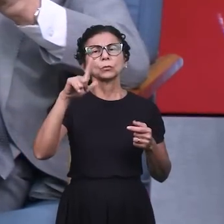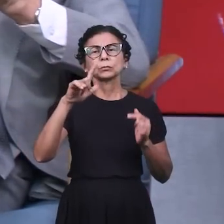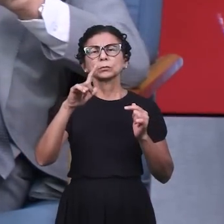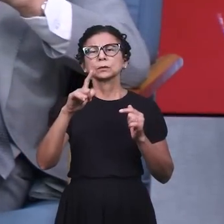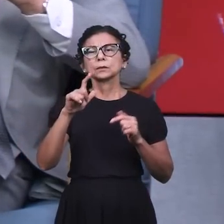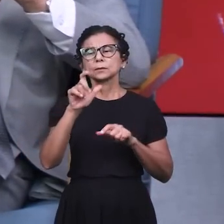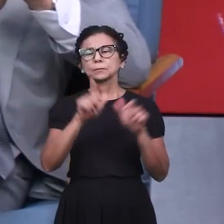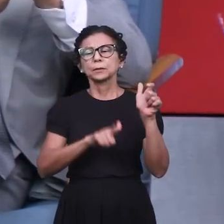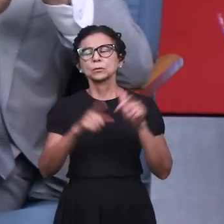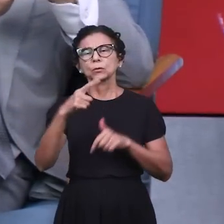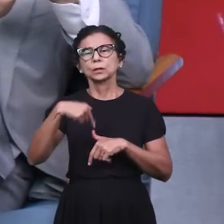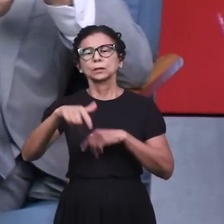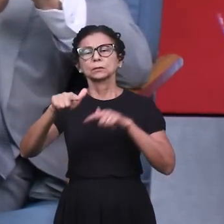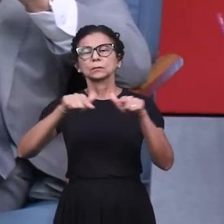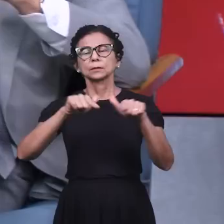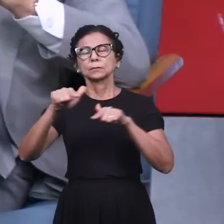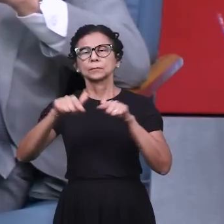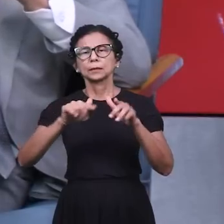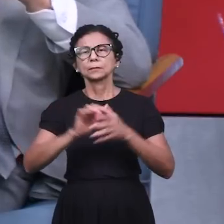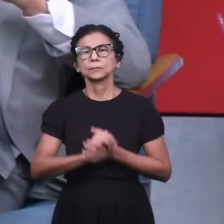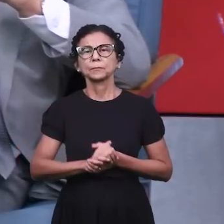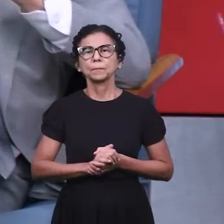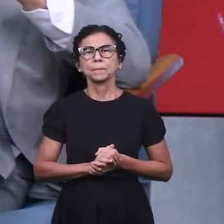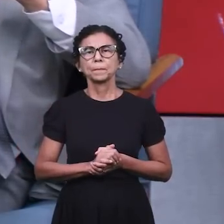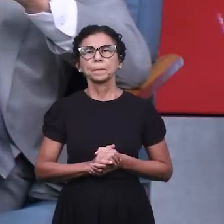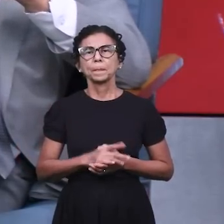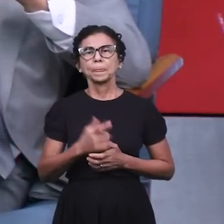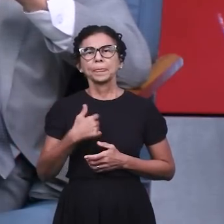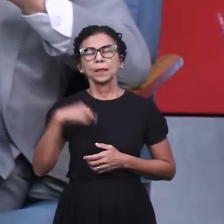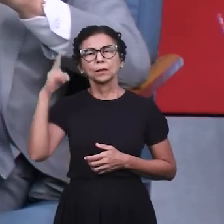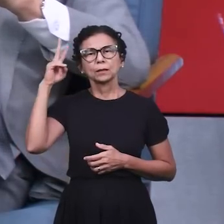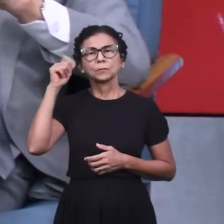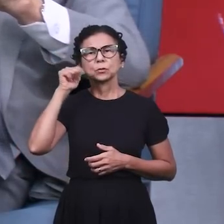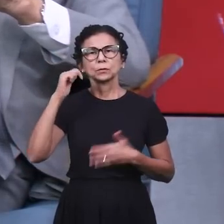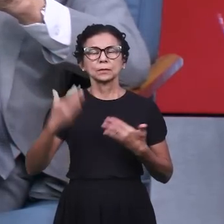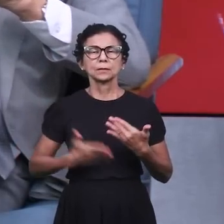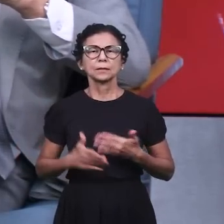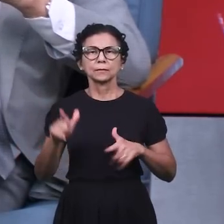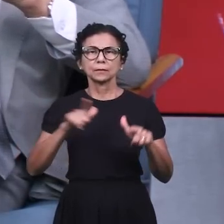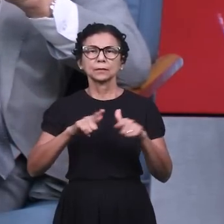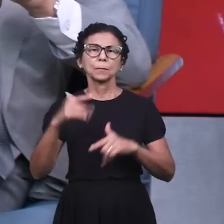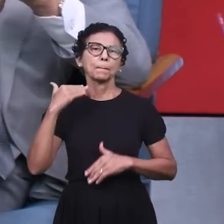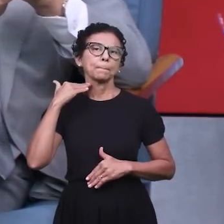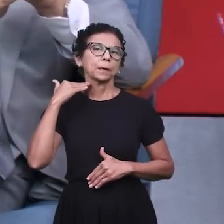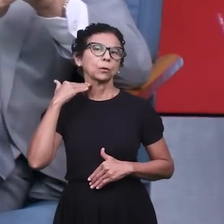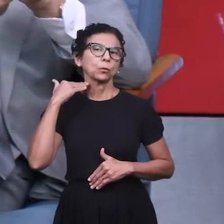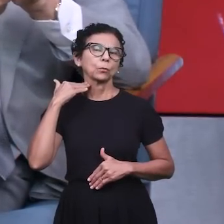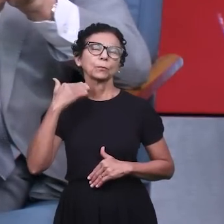uma irmã que ela trabalhava no banco, ela era